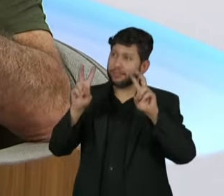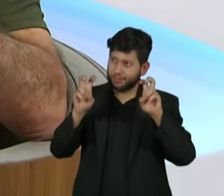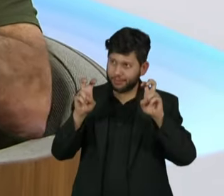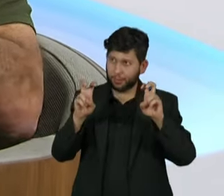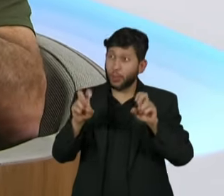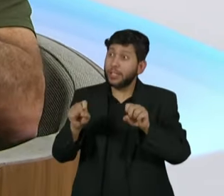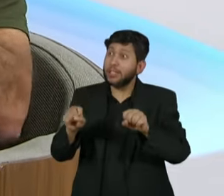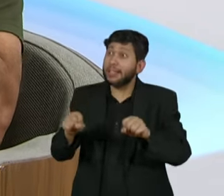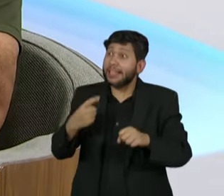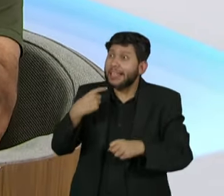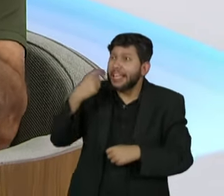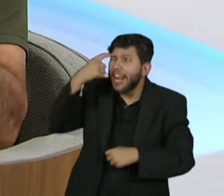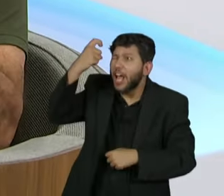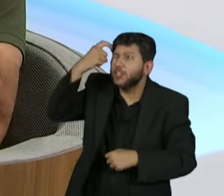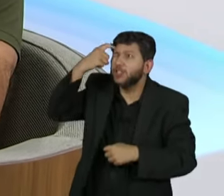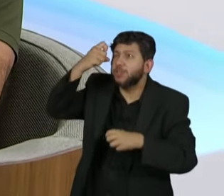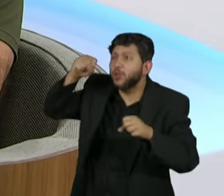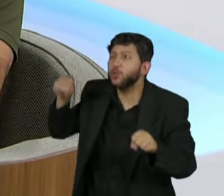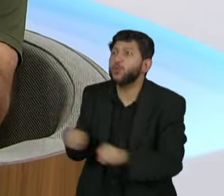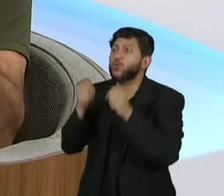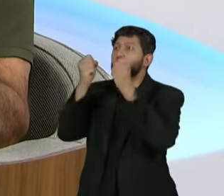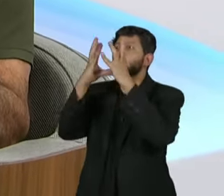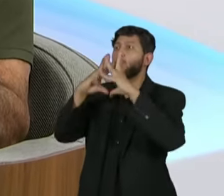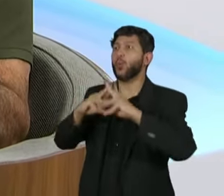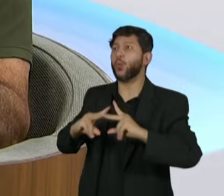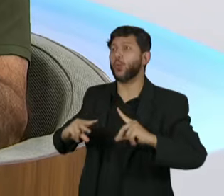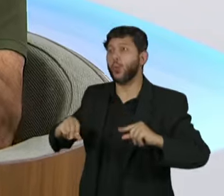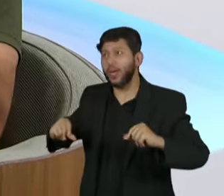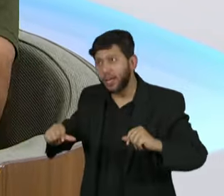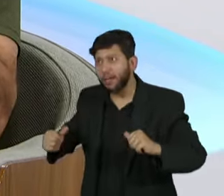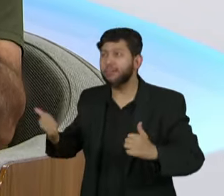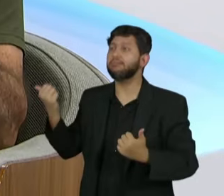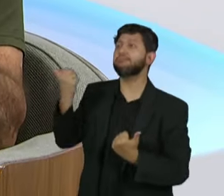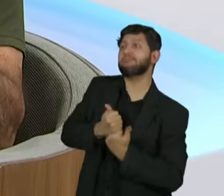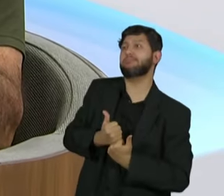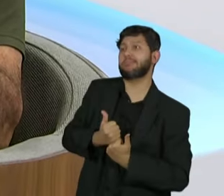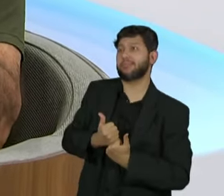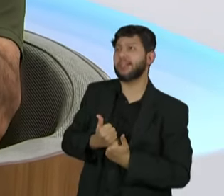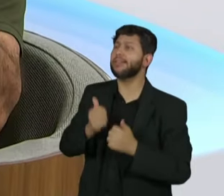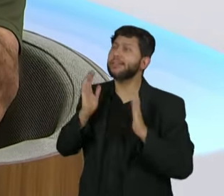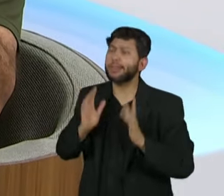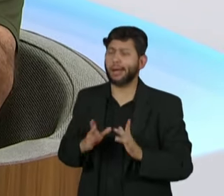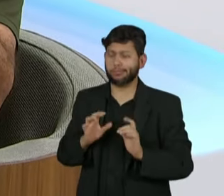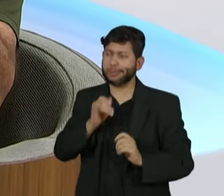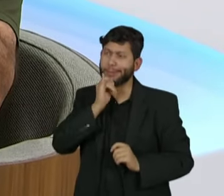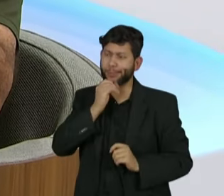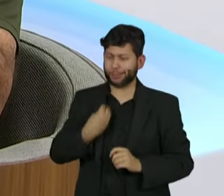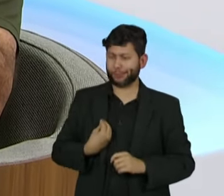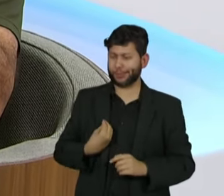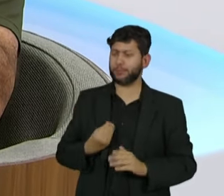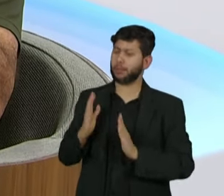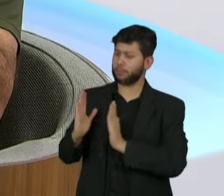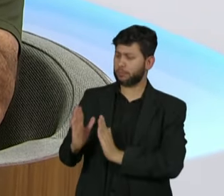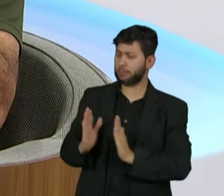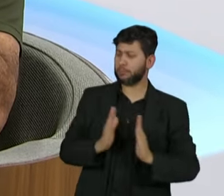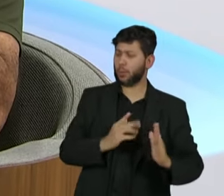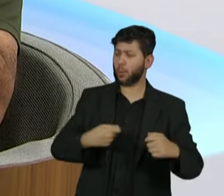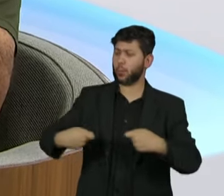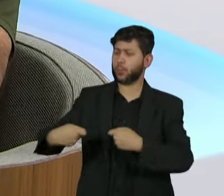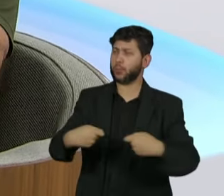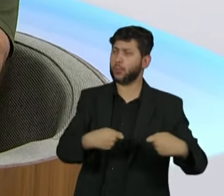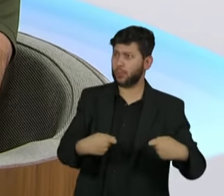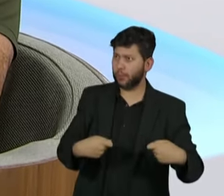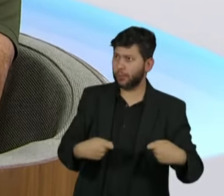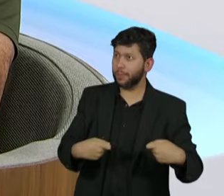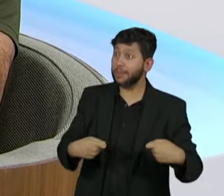tá muito bem codificado do ponto de vista da ciência Econômica da tecnologia que é o tempo todo um